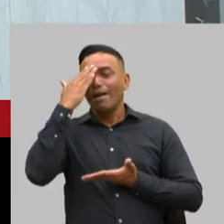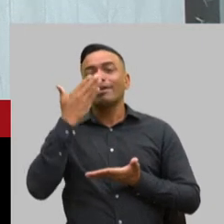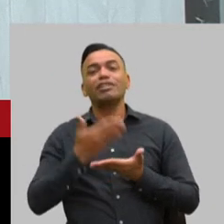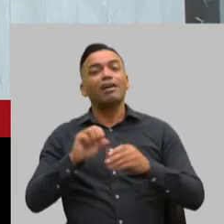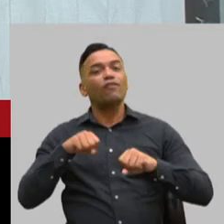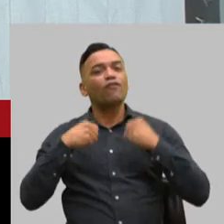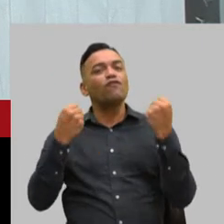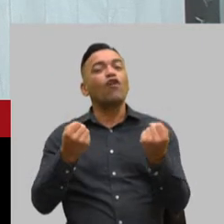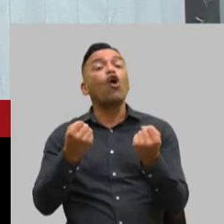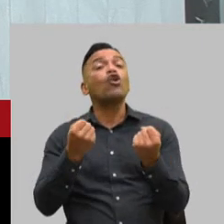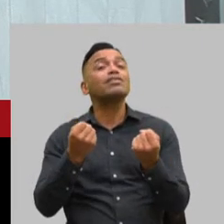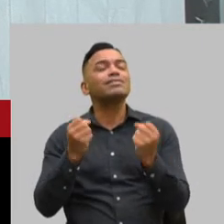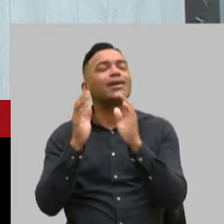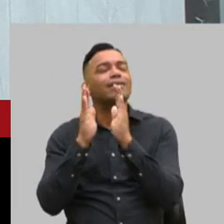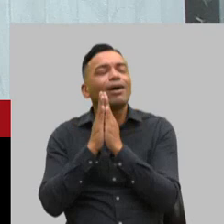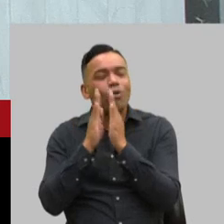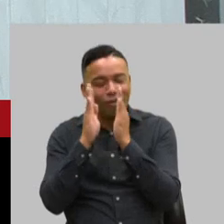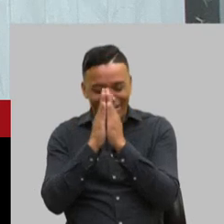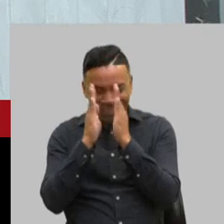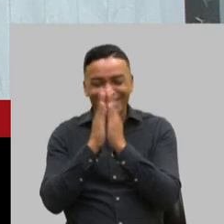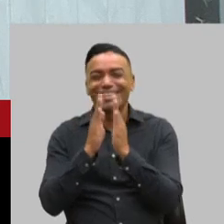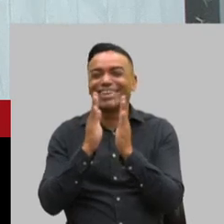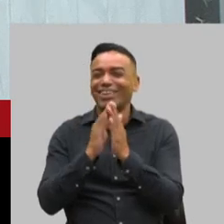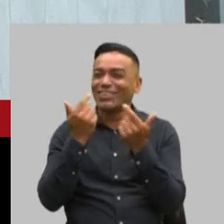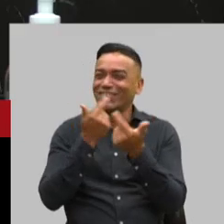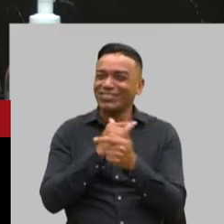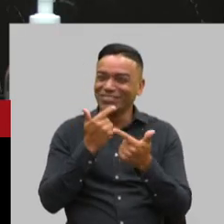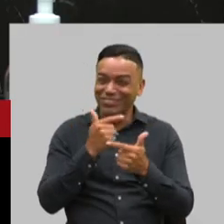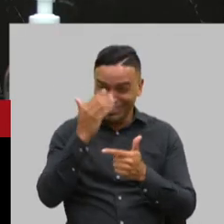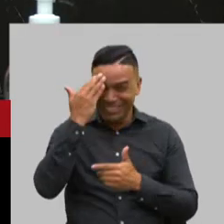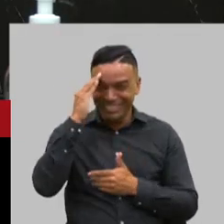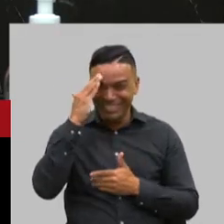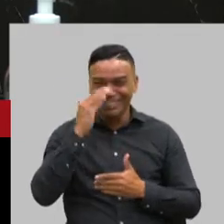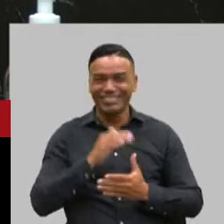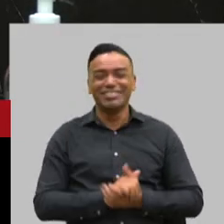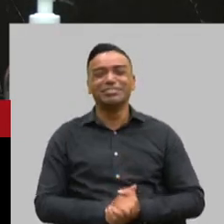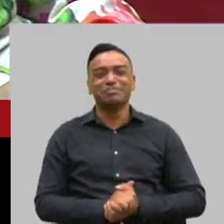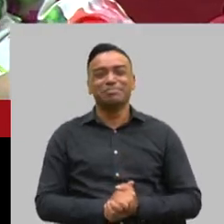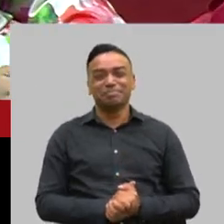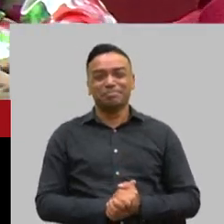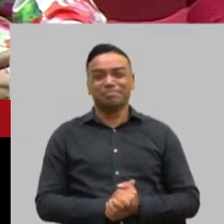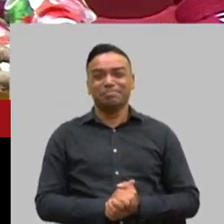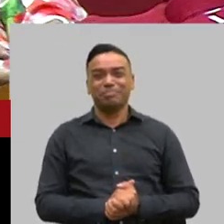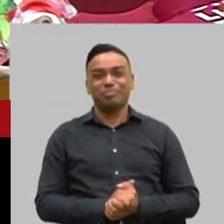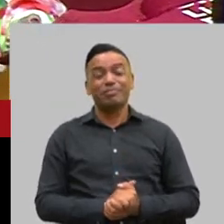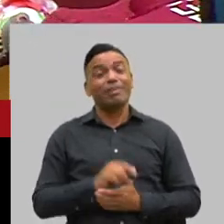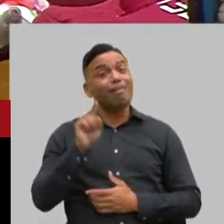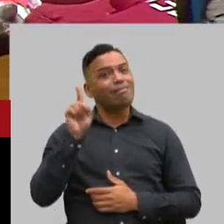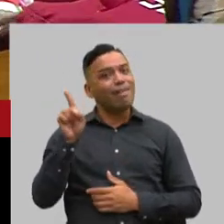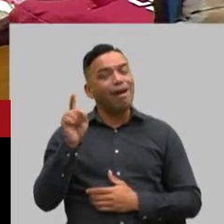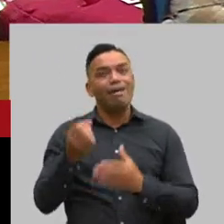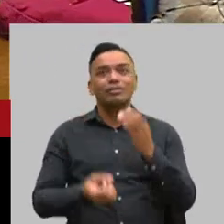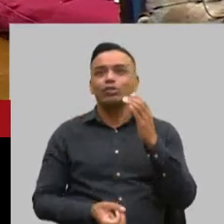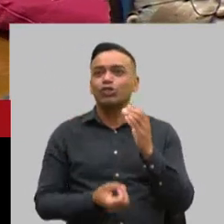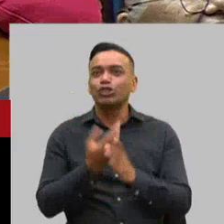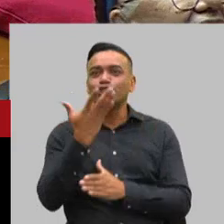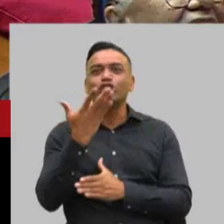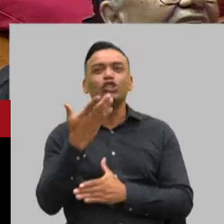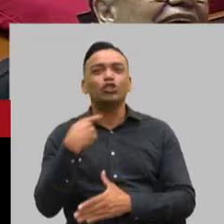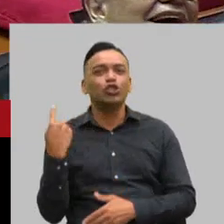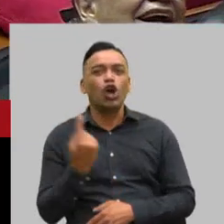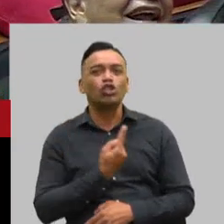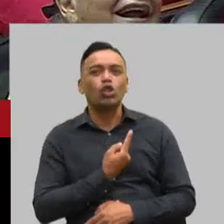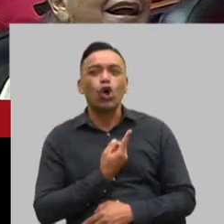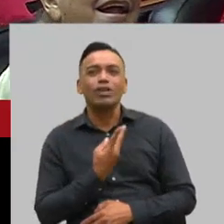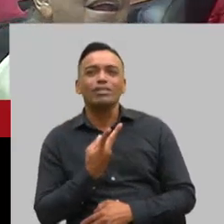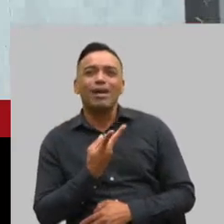oração, viu? Foi ali que nasceu a nossa amizade.